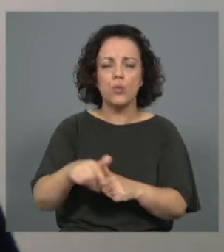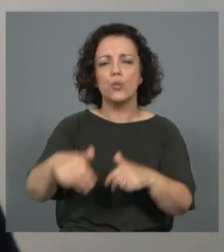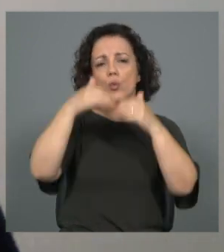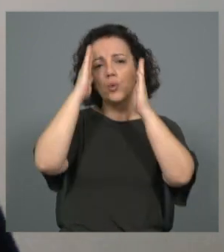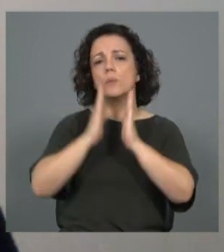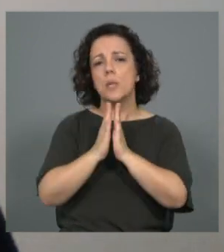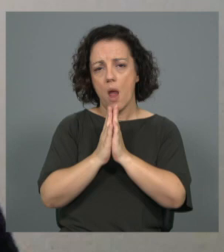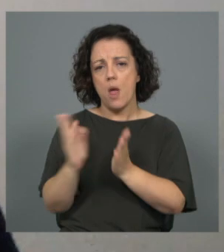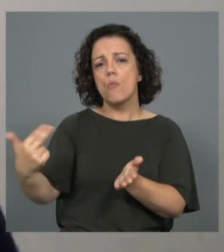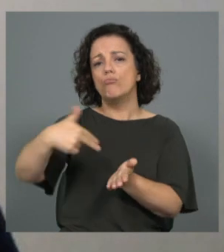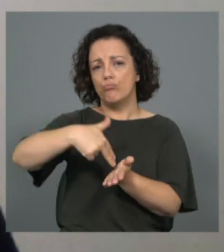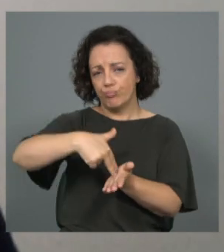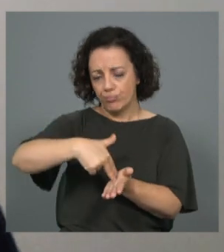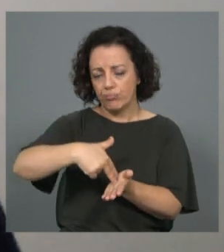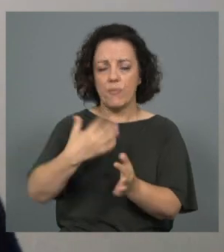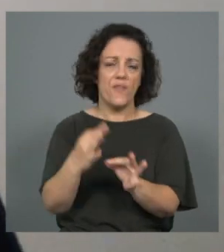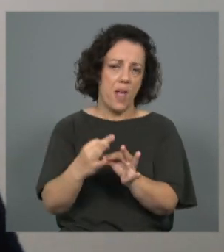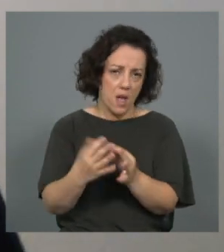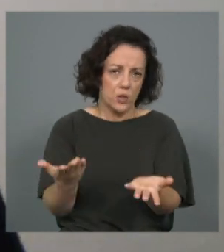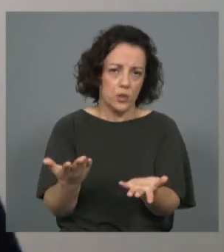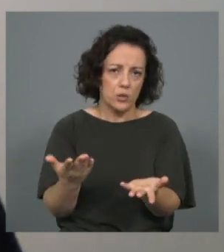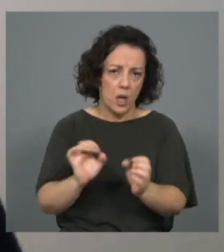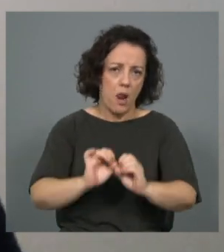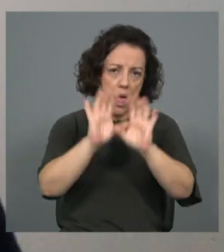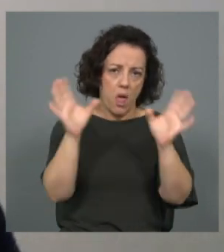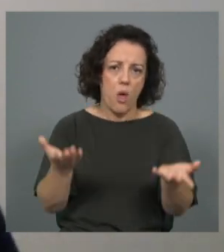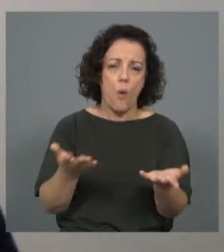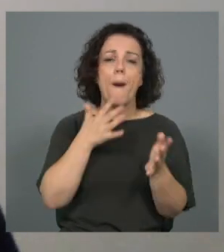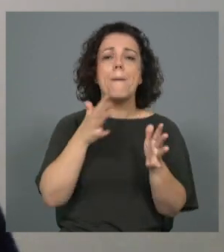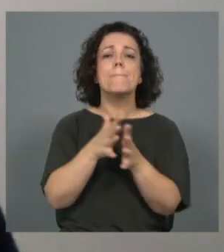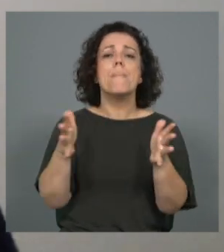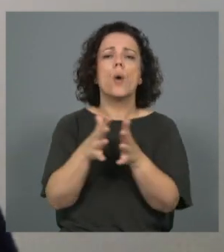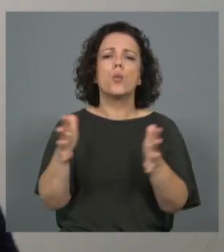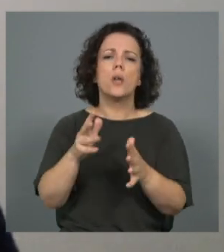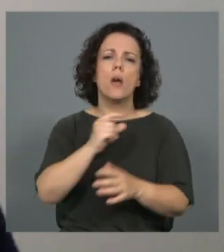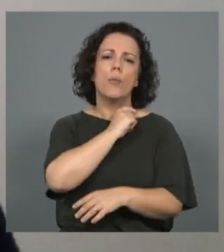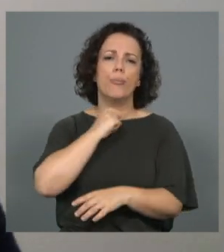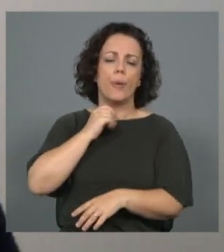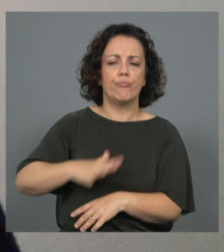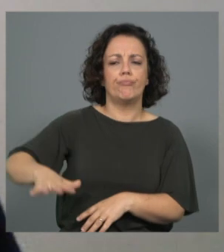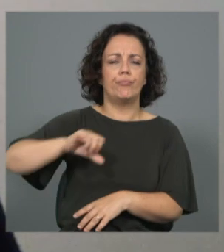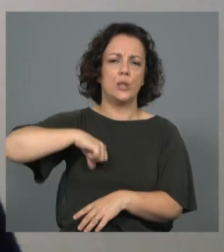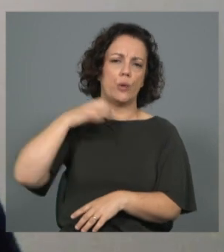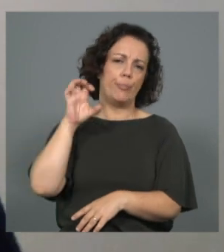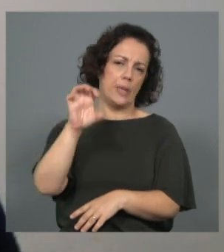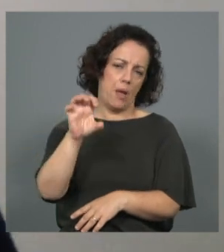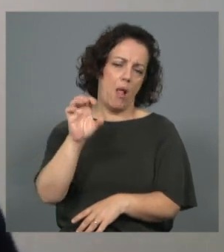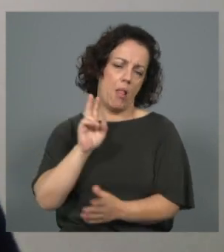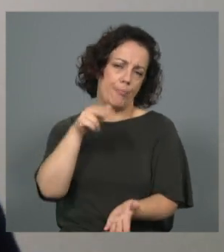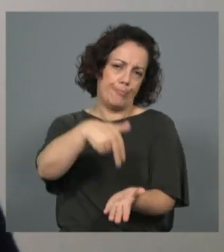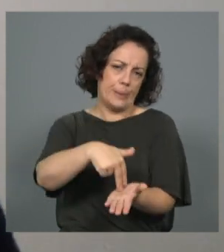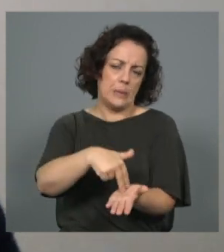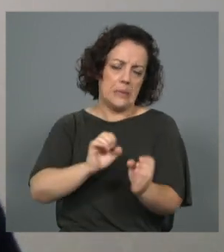presença nestas festas e, claro, a grande maioria do clero de São Miguel também estará e marcará a sua